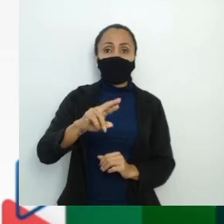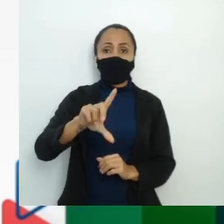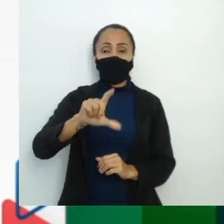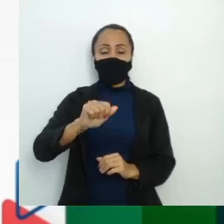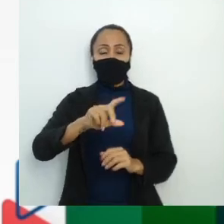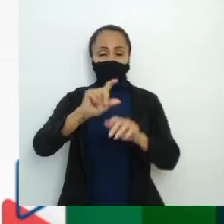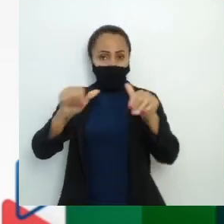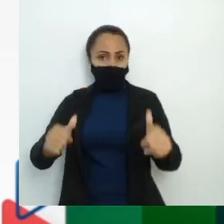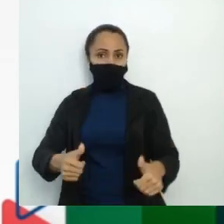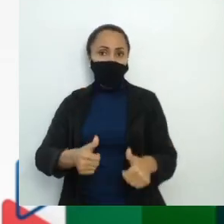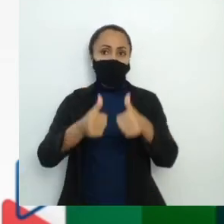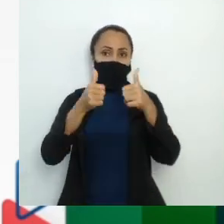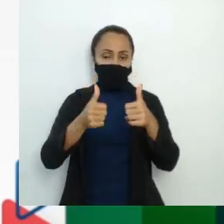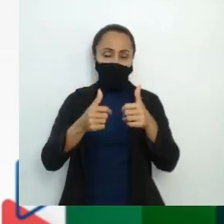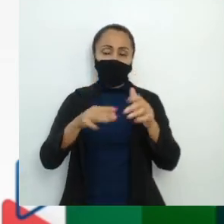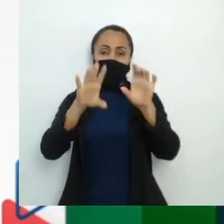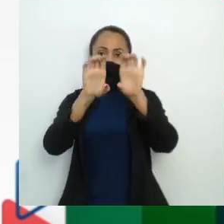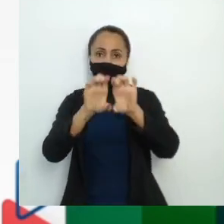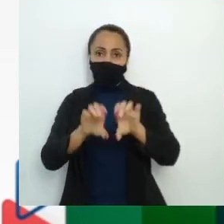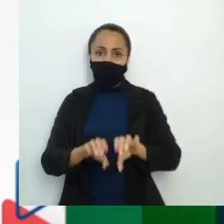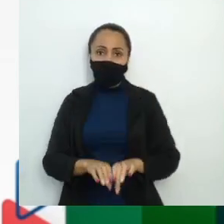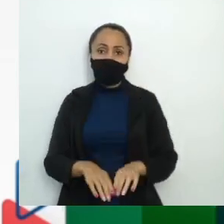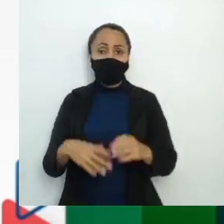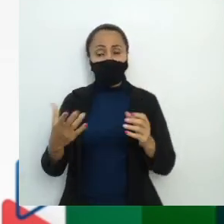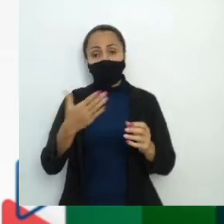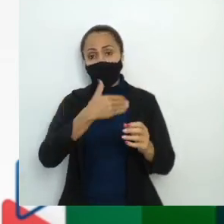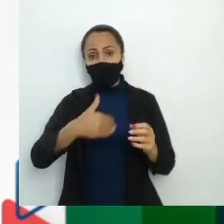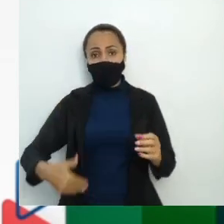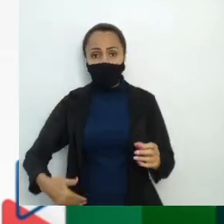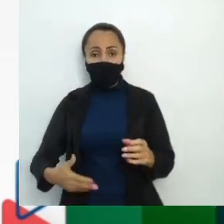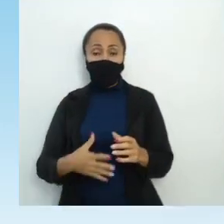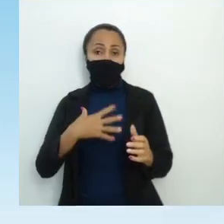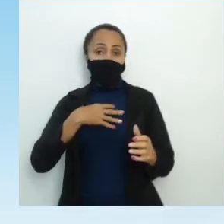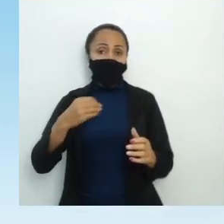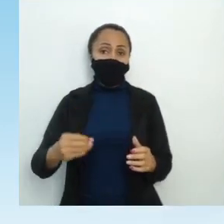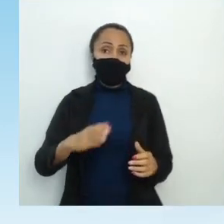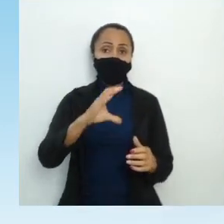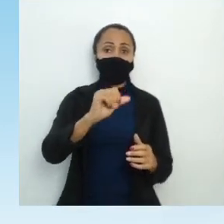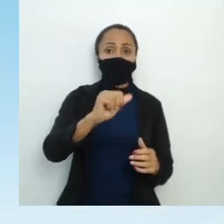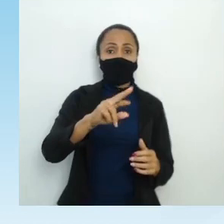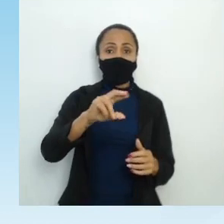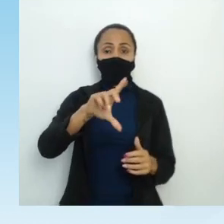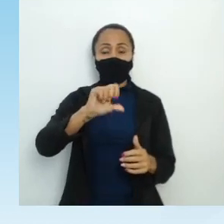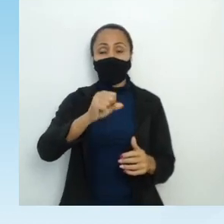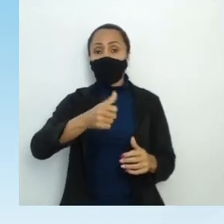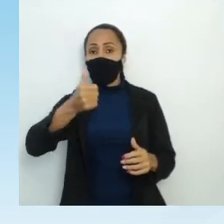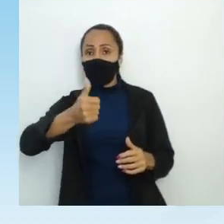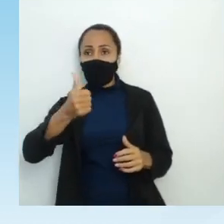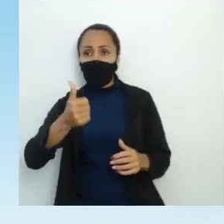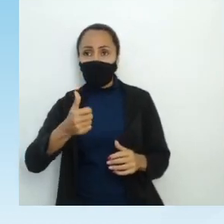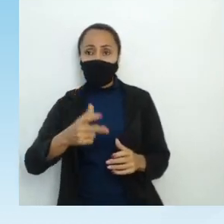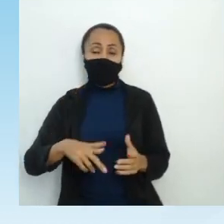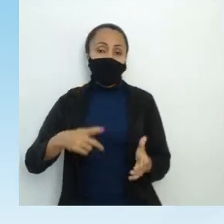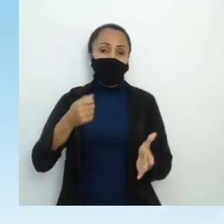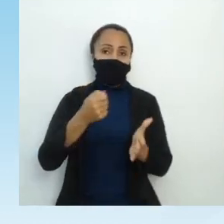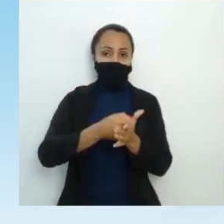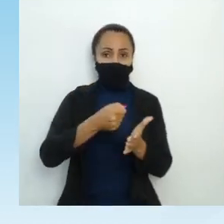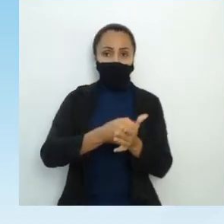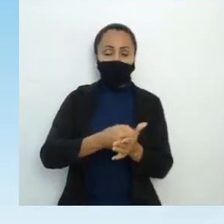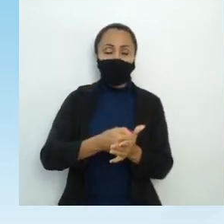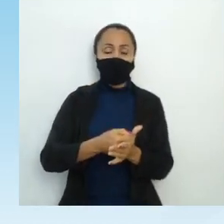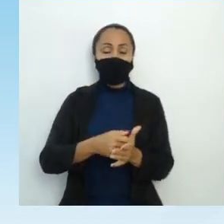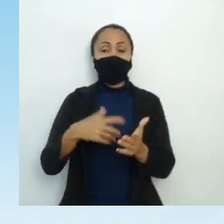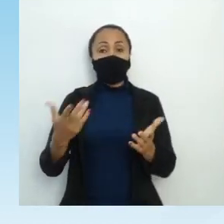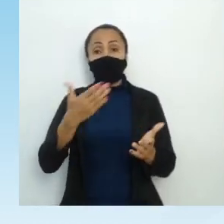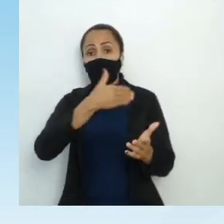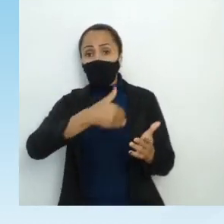essa dinastia dos Stuart, esse que foi filho do Carlos I, mas vai tentar, logo que for colocado para